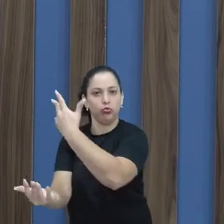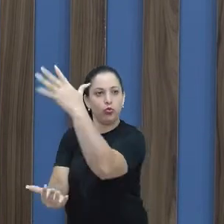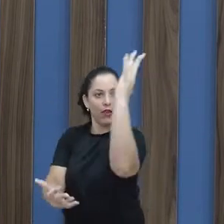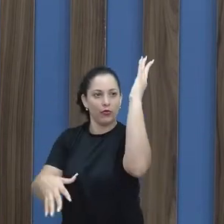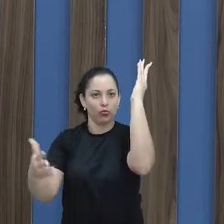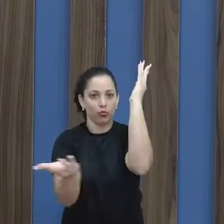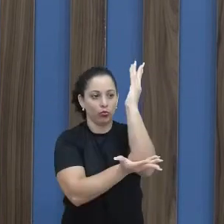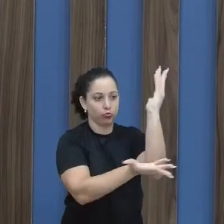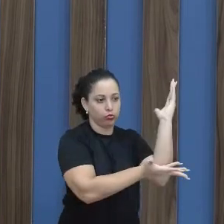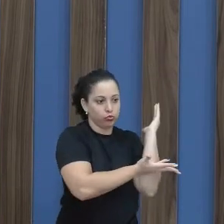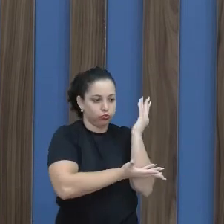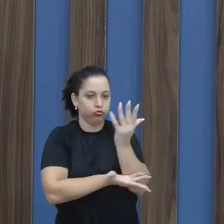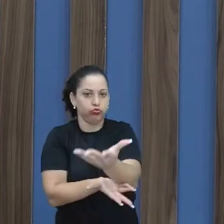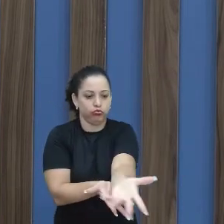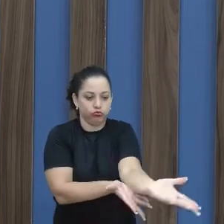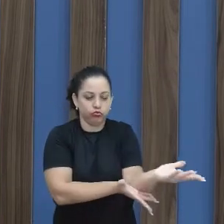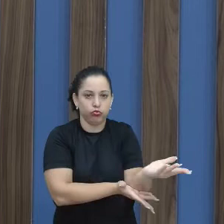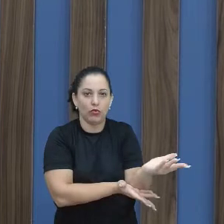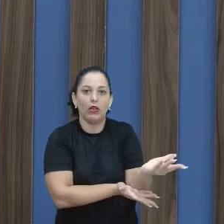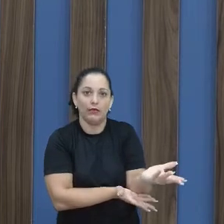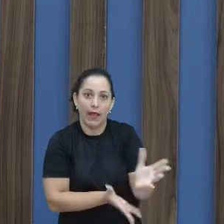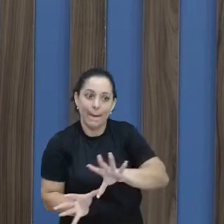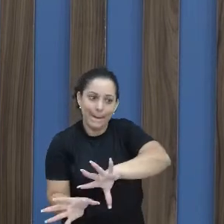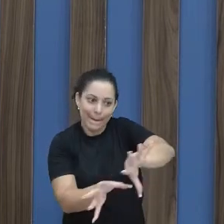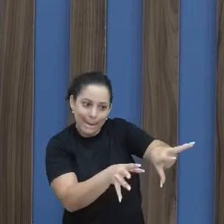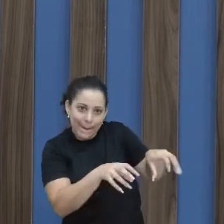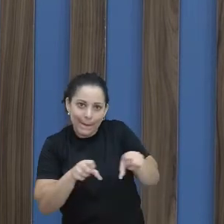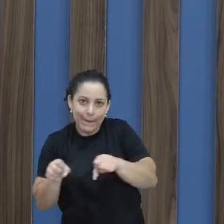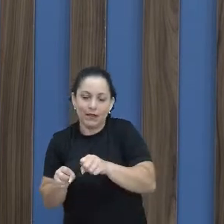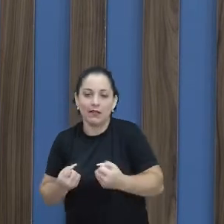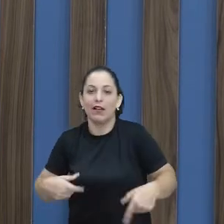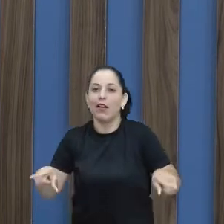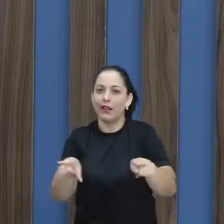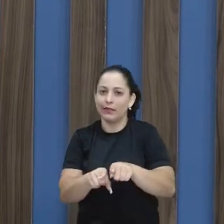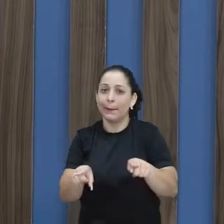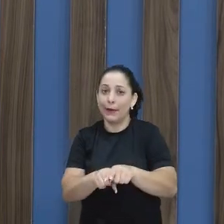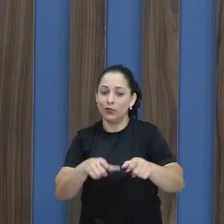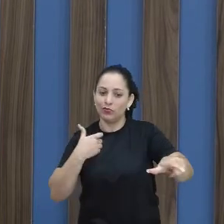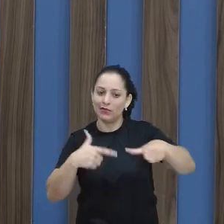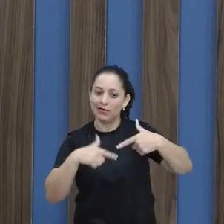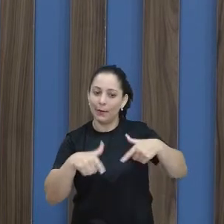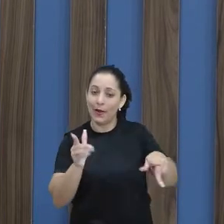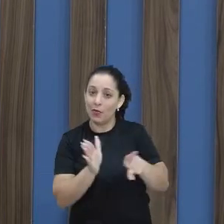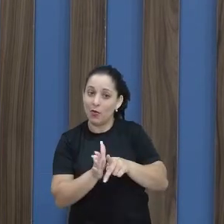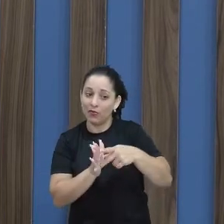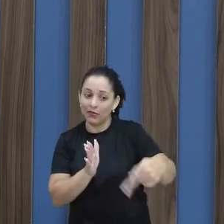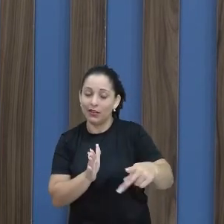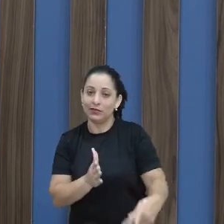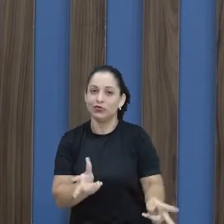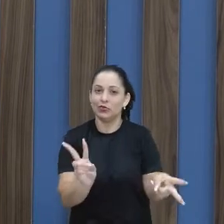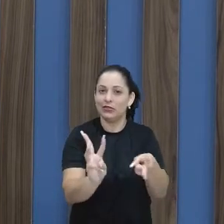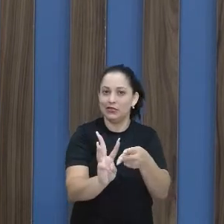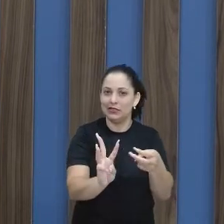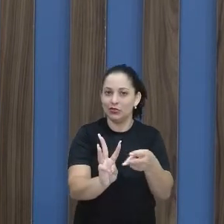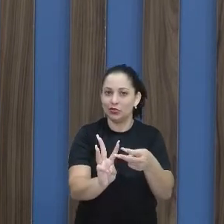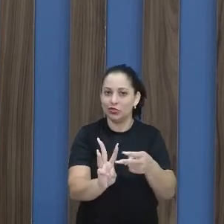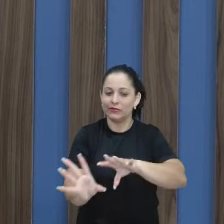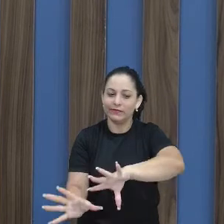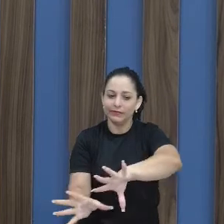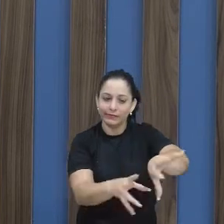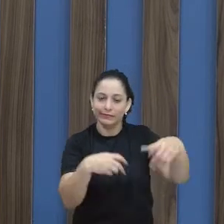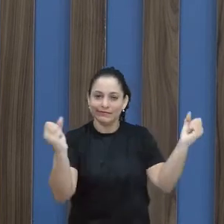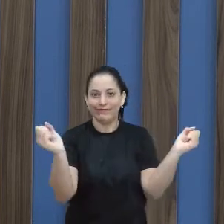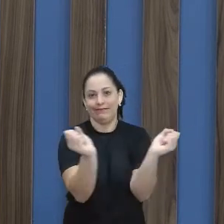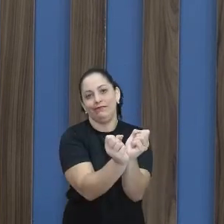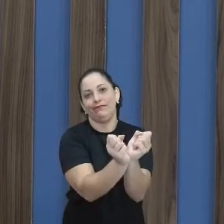do pau-brasil e tudo, e exploraram também, primeiramente, a mão de obra indígena, né, e posteriormente